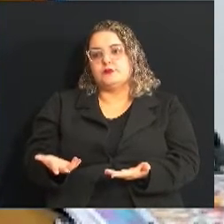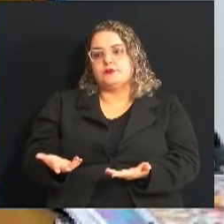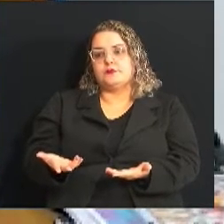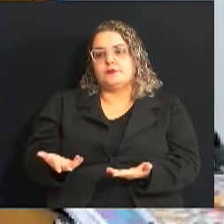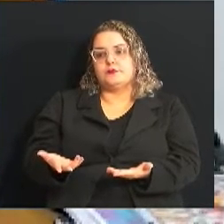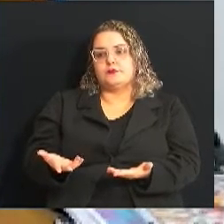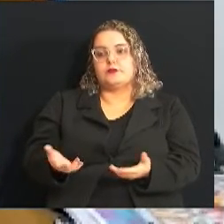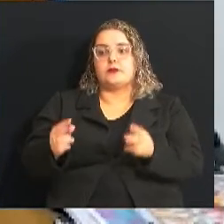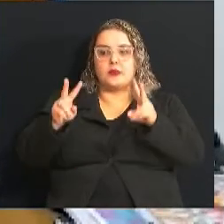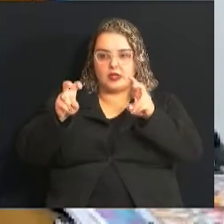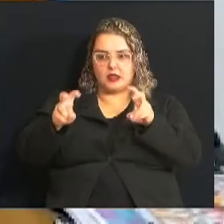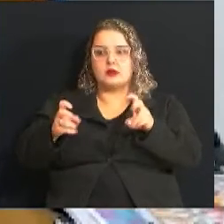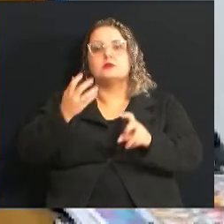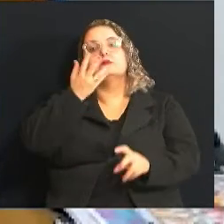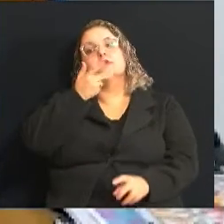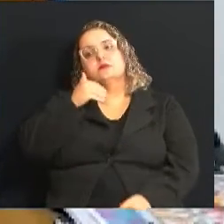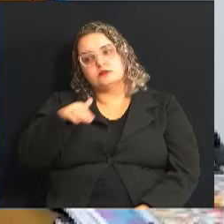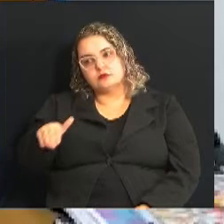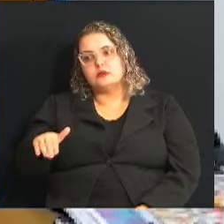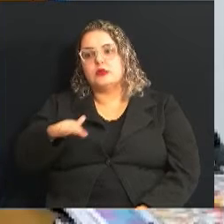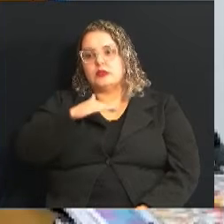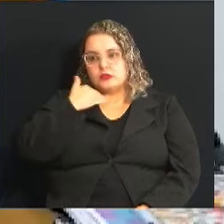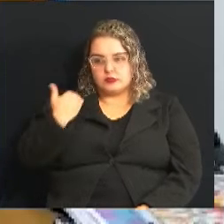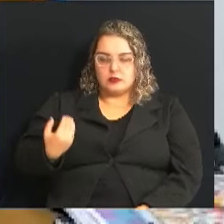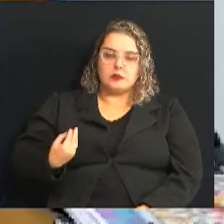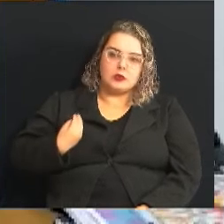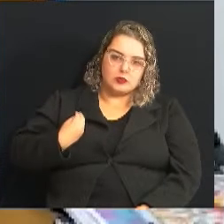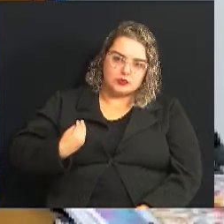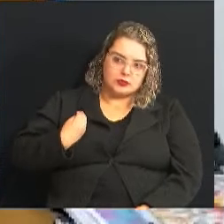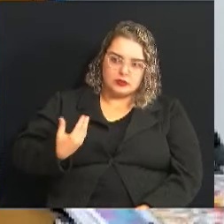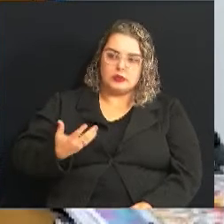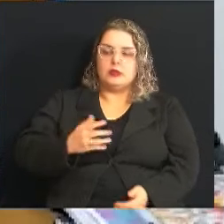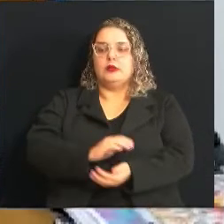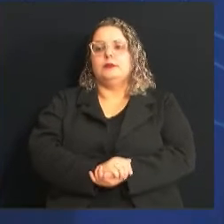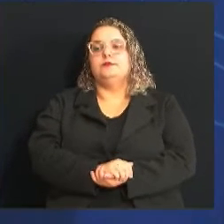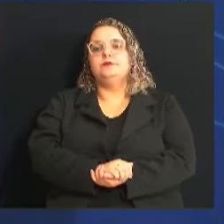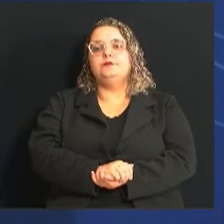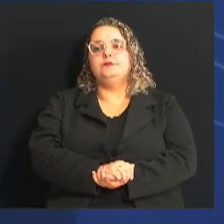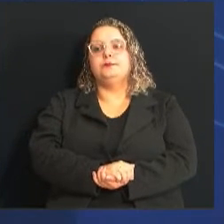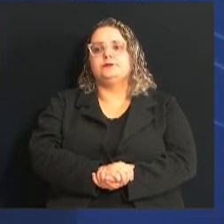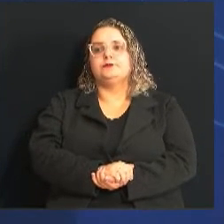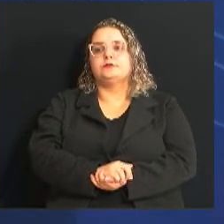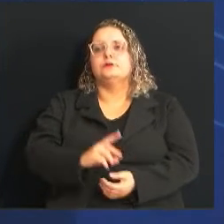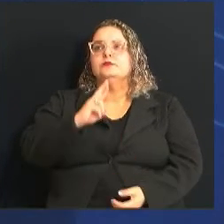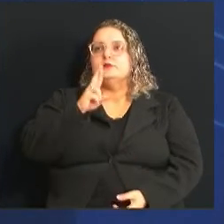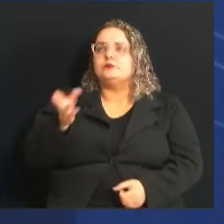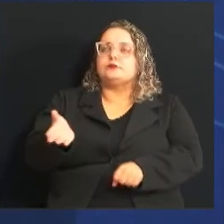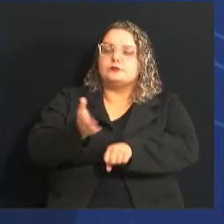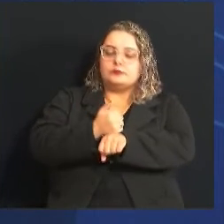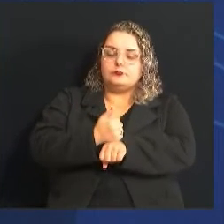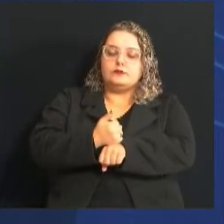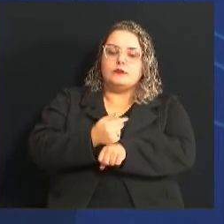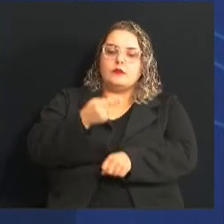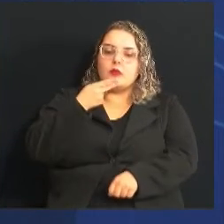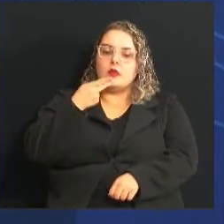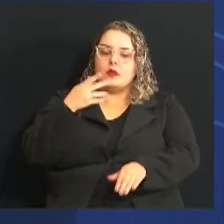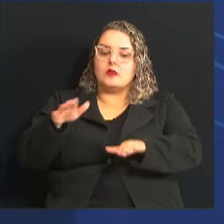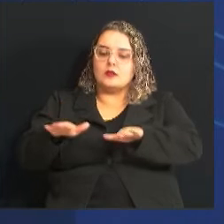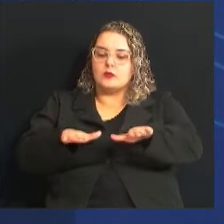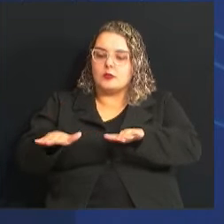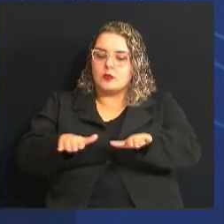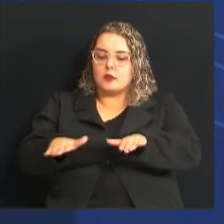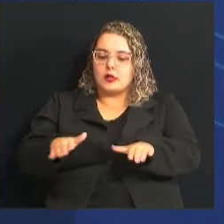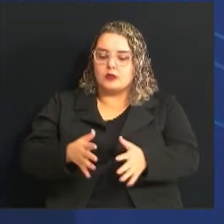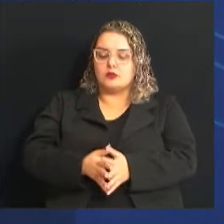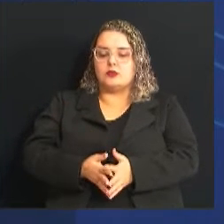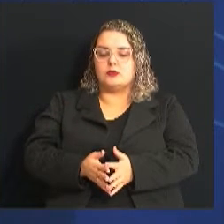com a criança, né, sobre a morte, sobre a vida. Numa resposta anterior, você citou um cenário da pandemia, né?